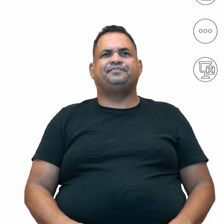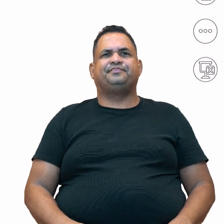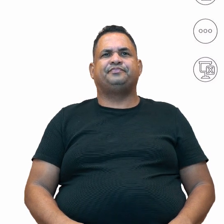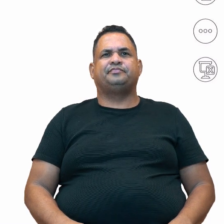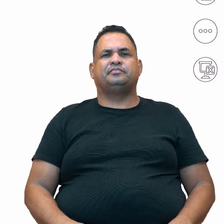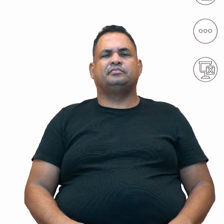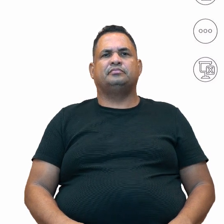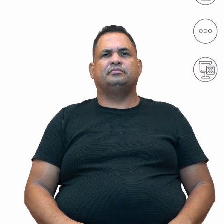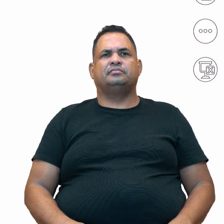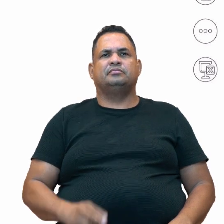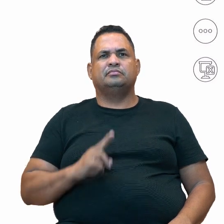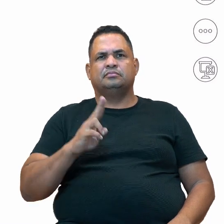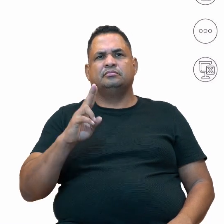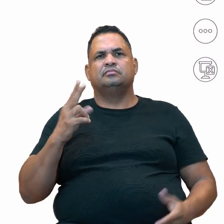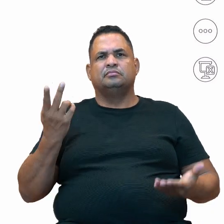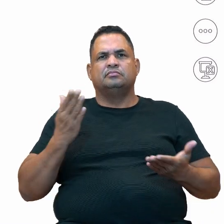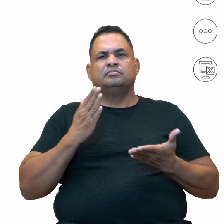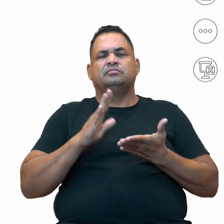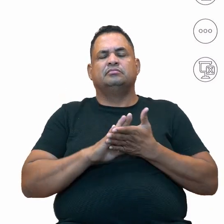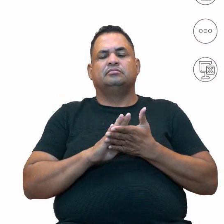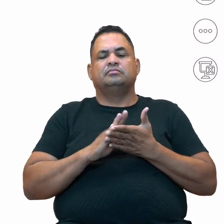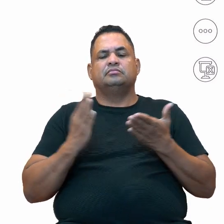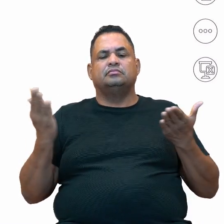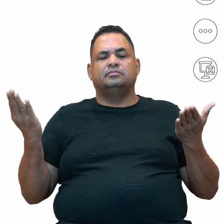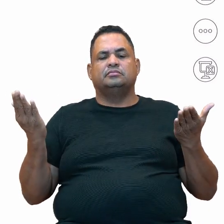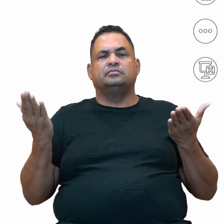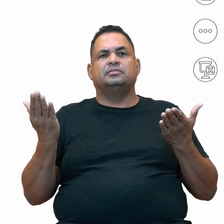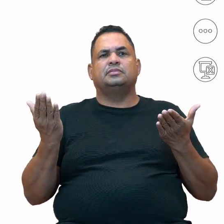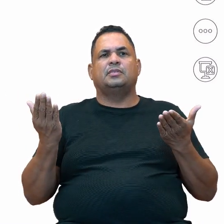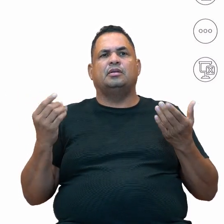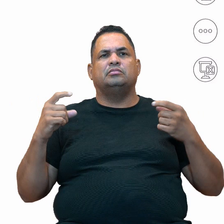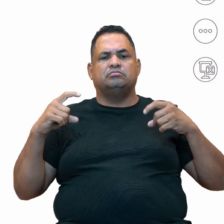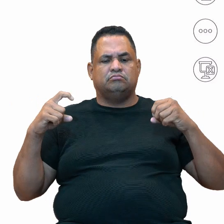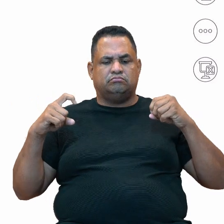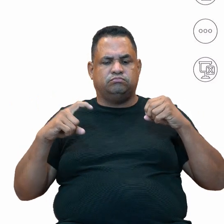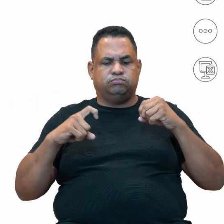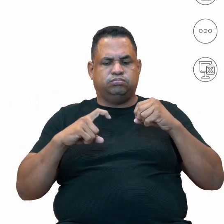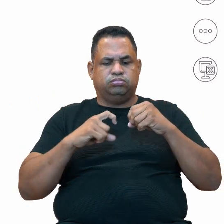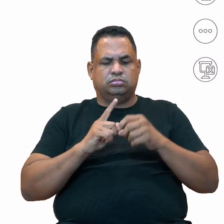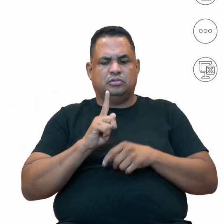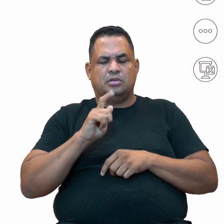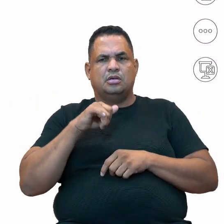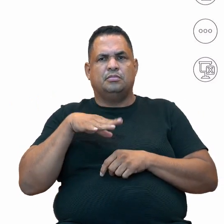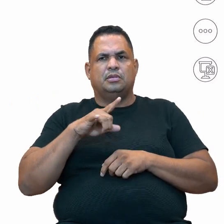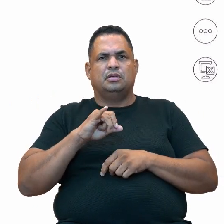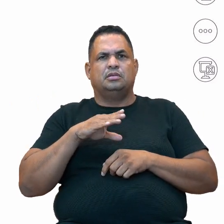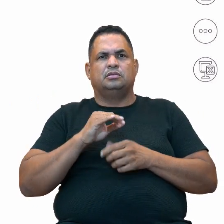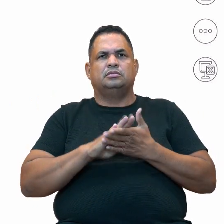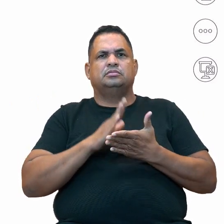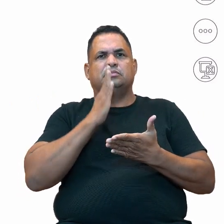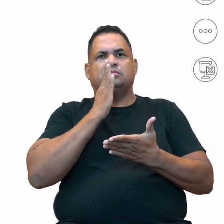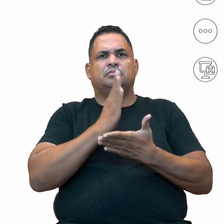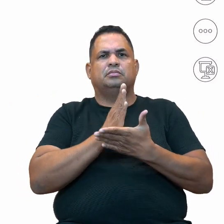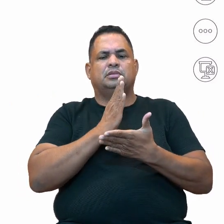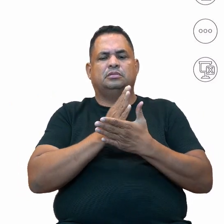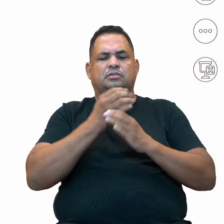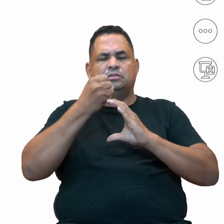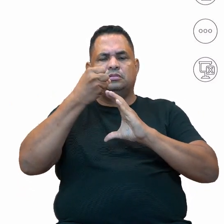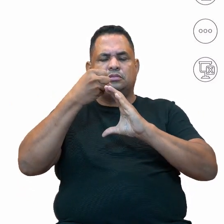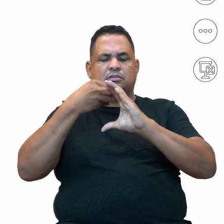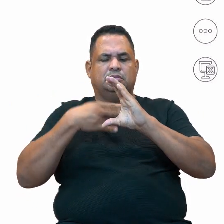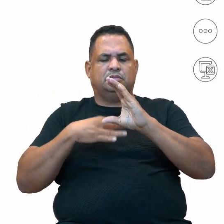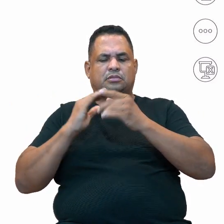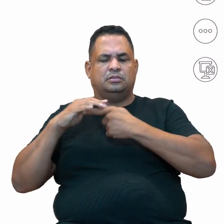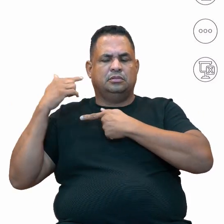Esse processo ocorre a partir da união de gametas, tá? Geralmente, metade das características